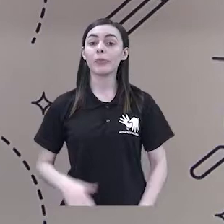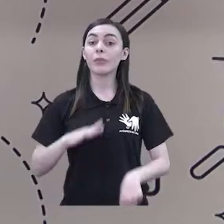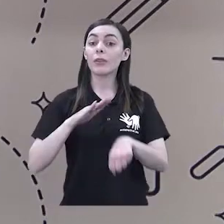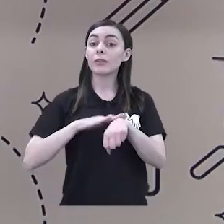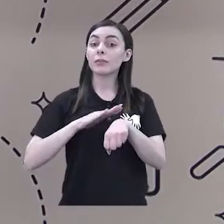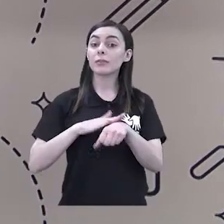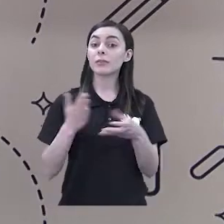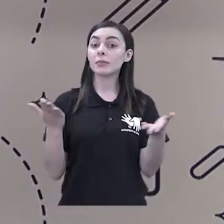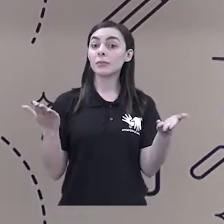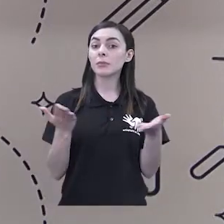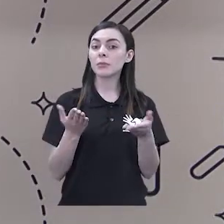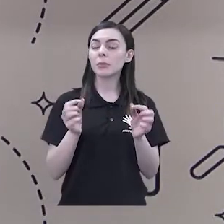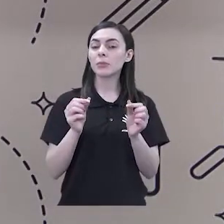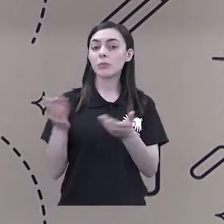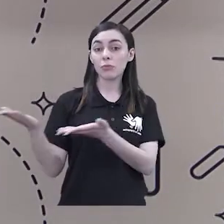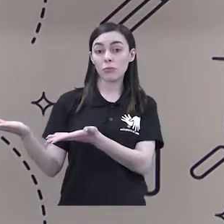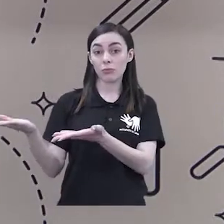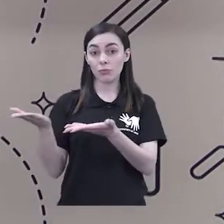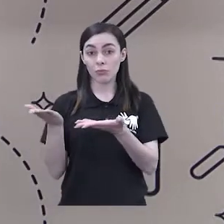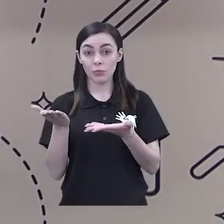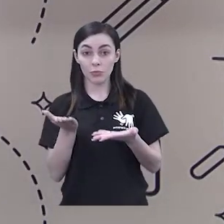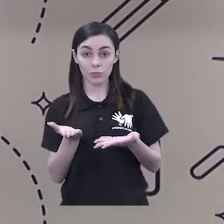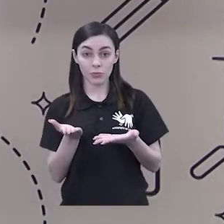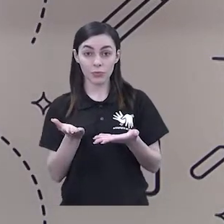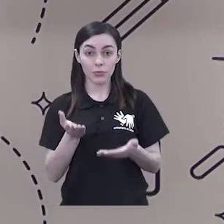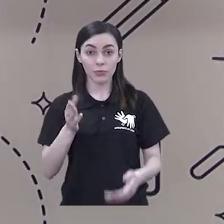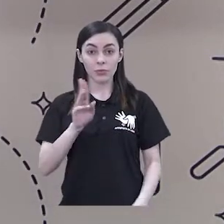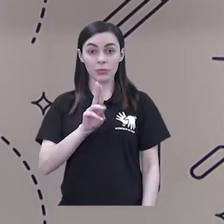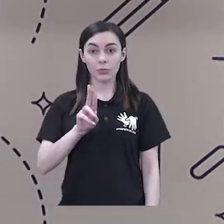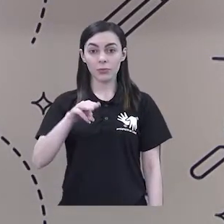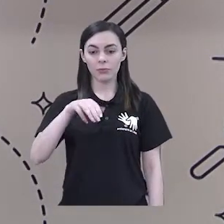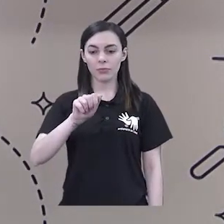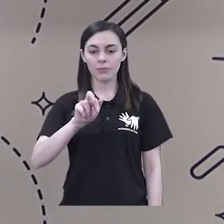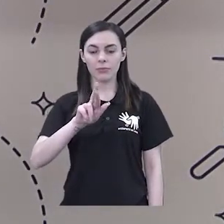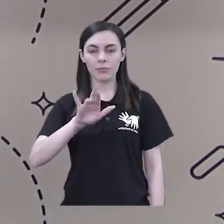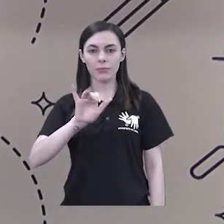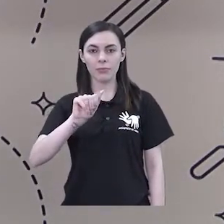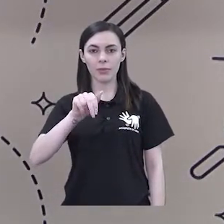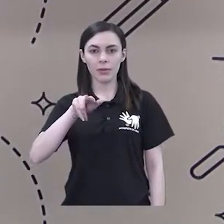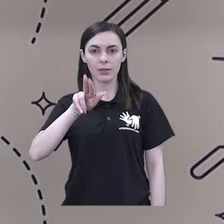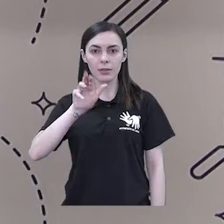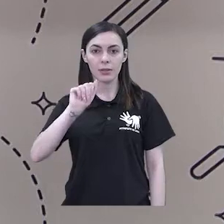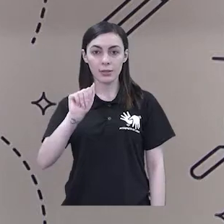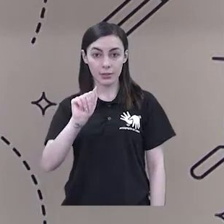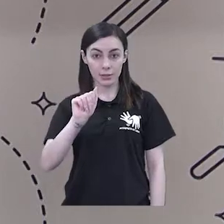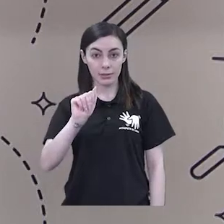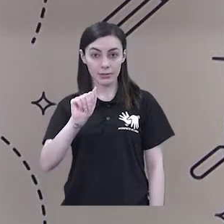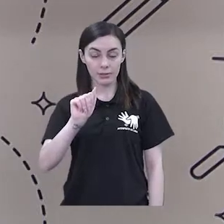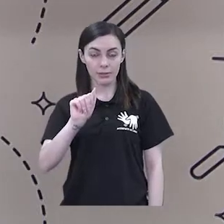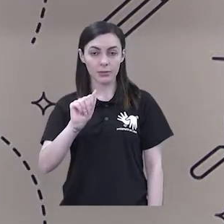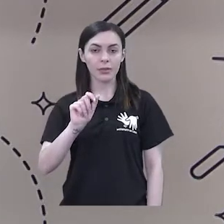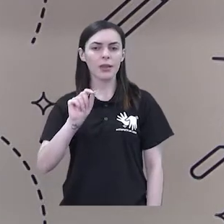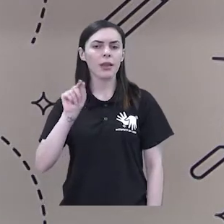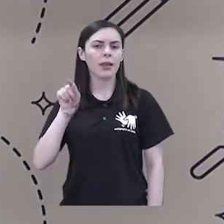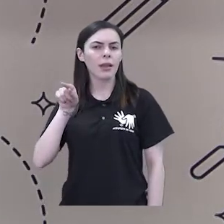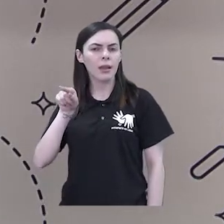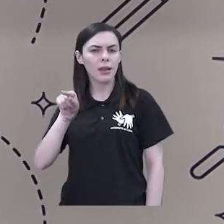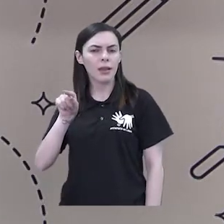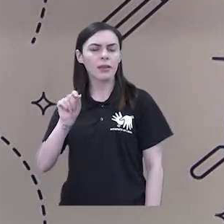este momento, nós convidamos a estudante Mariana da Silva